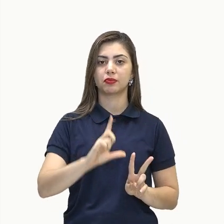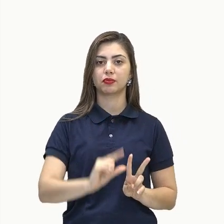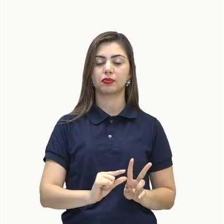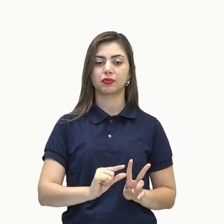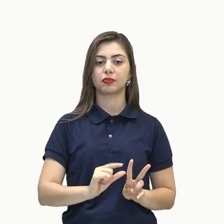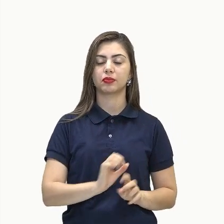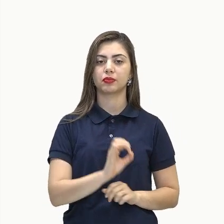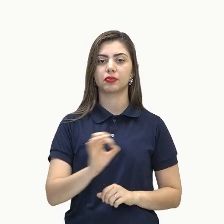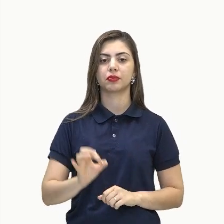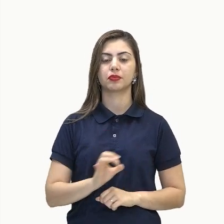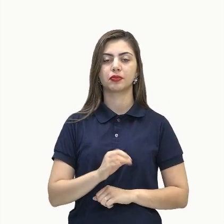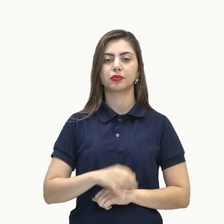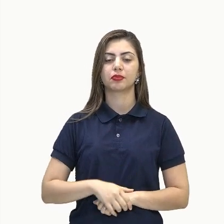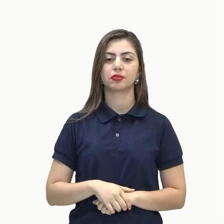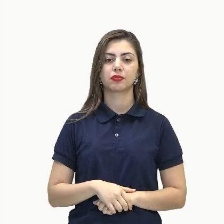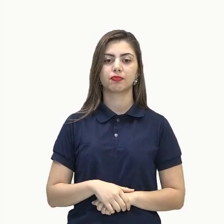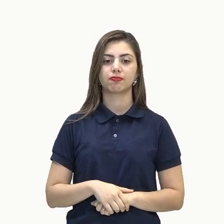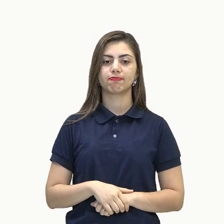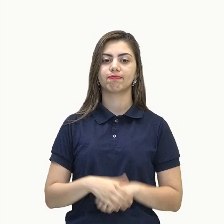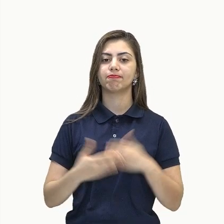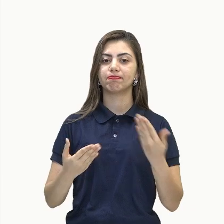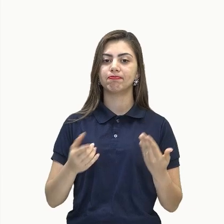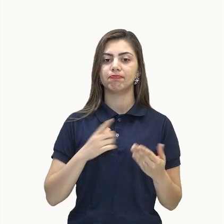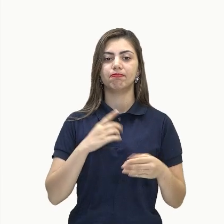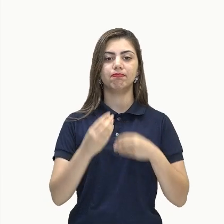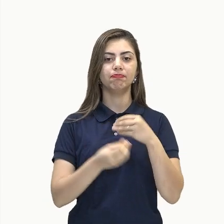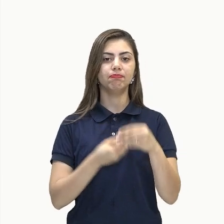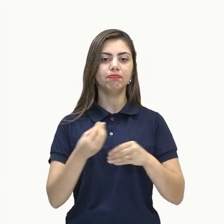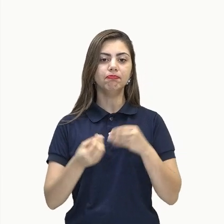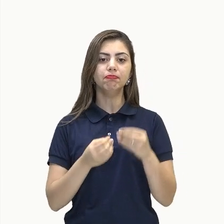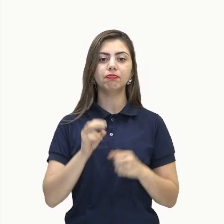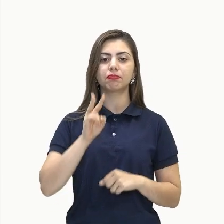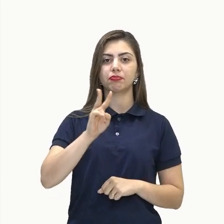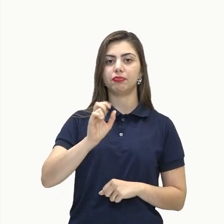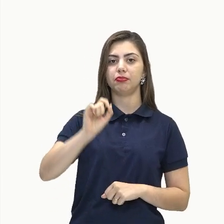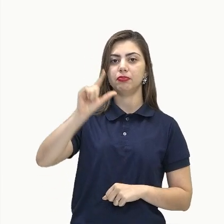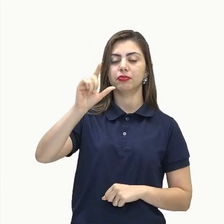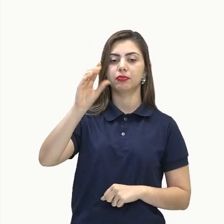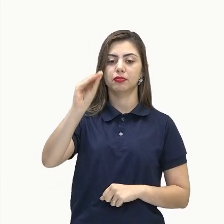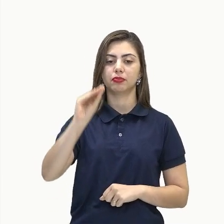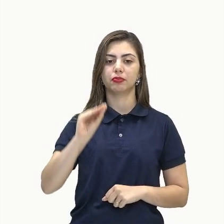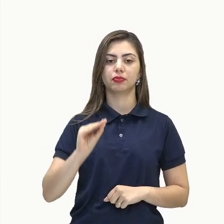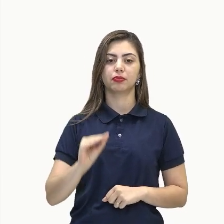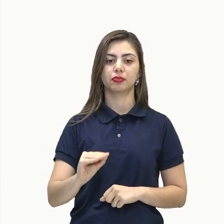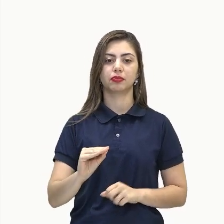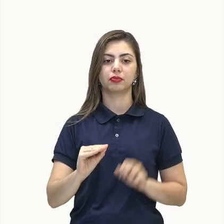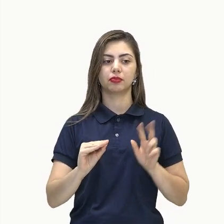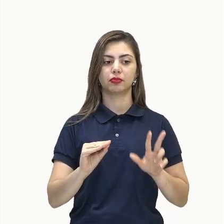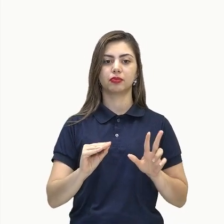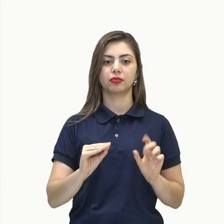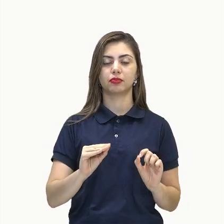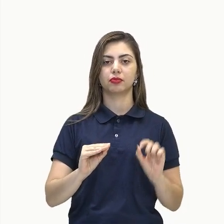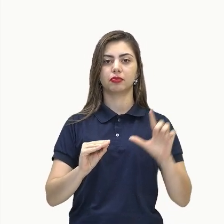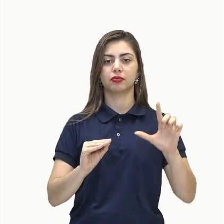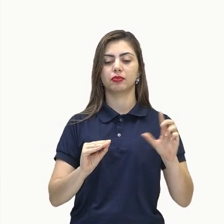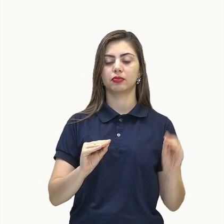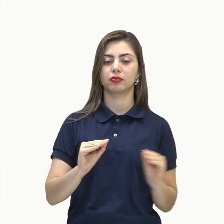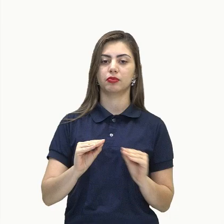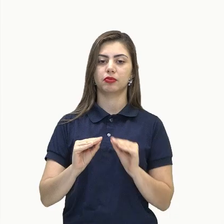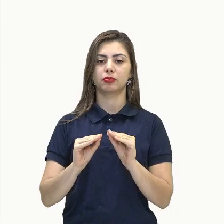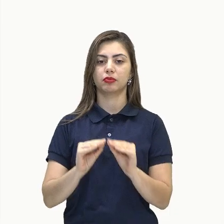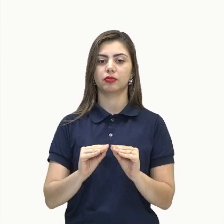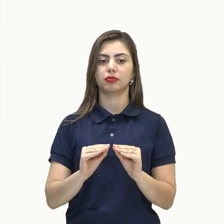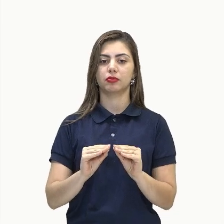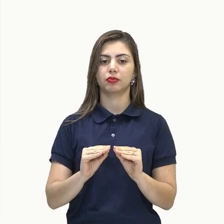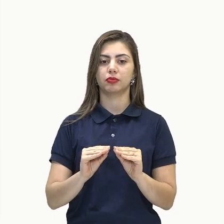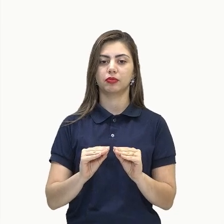da geração F1. No cruzamento deles, desceu um Vzão daqui, vamos com um Vzão daqui. Desceu,